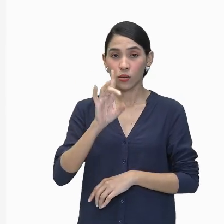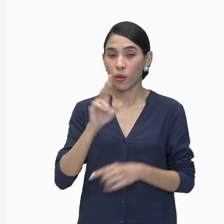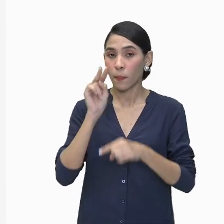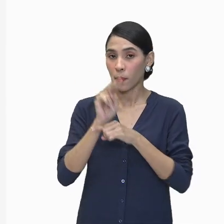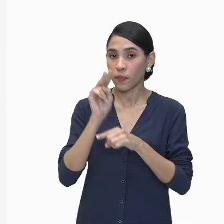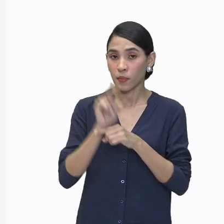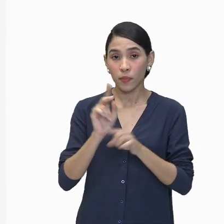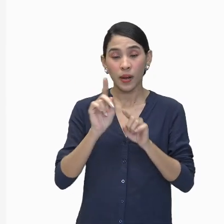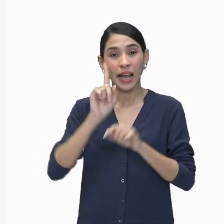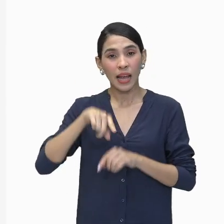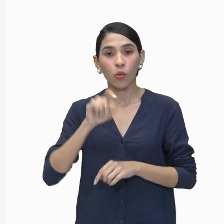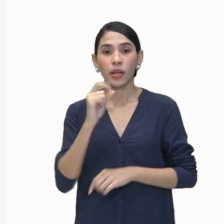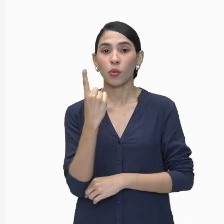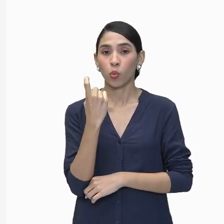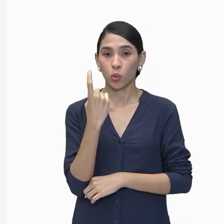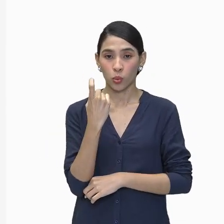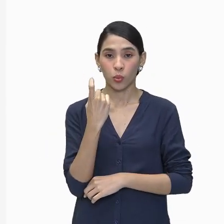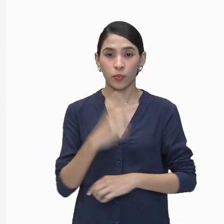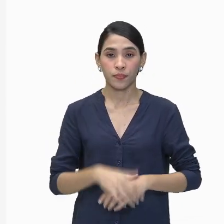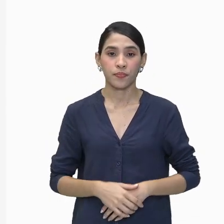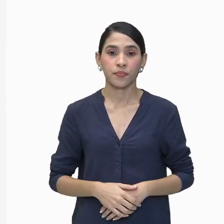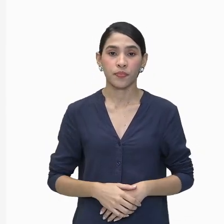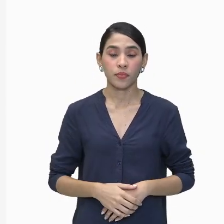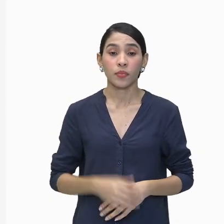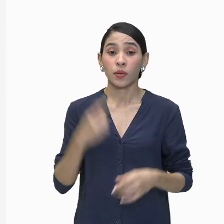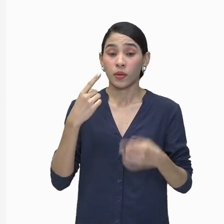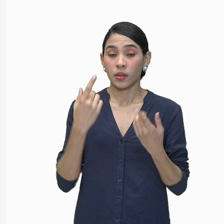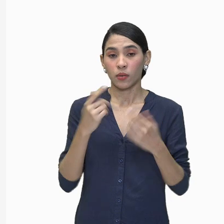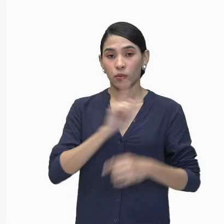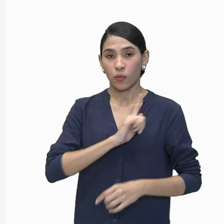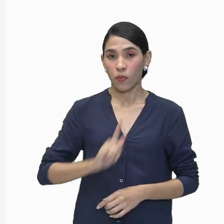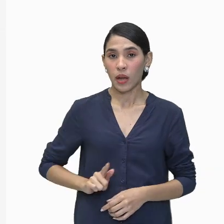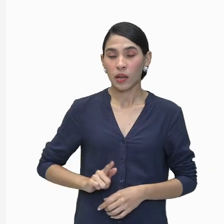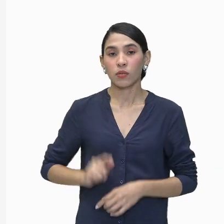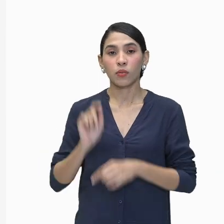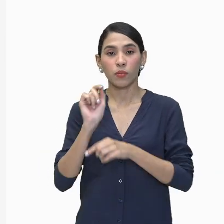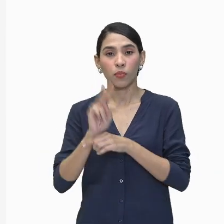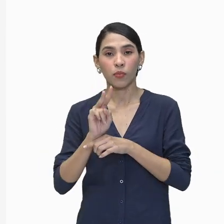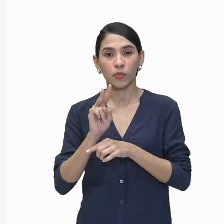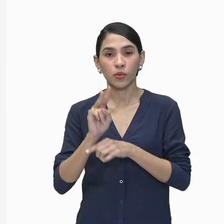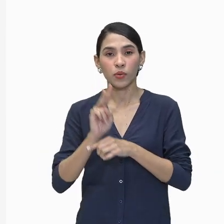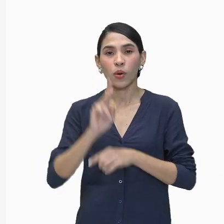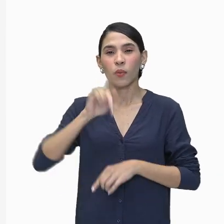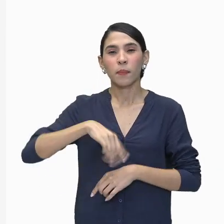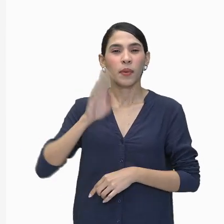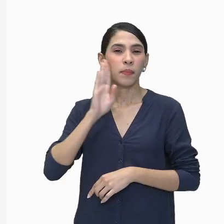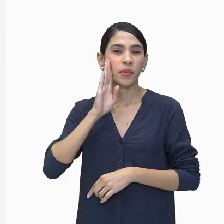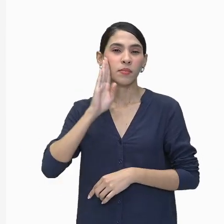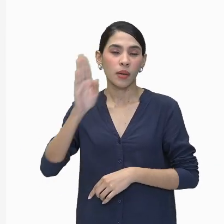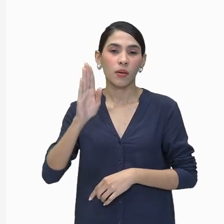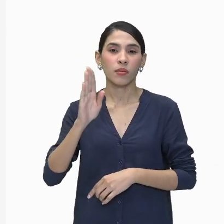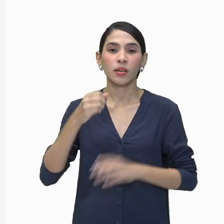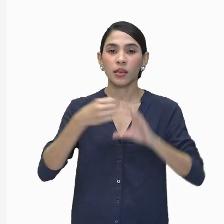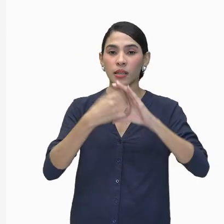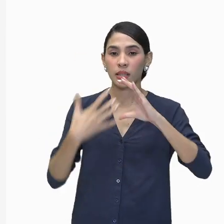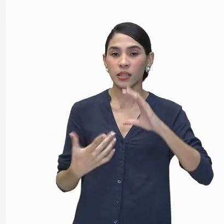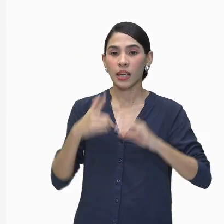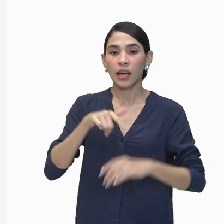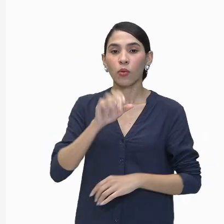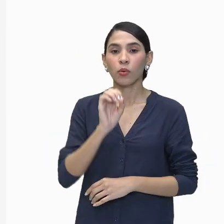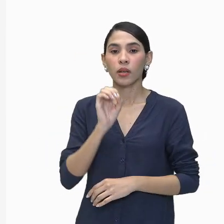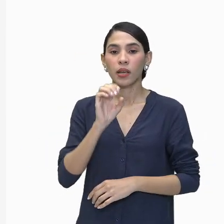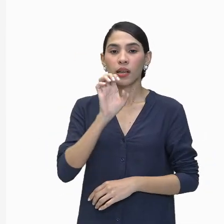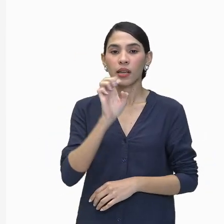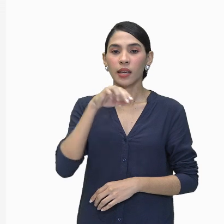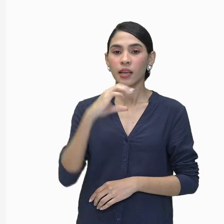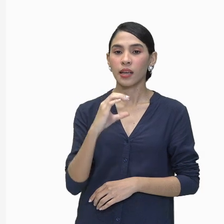é autoritário. E nesse período de governo provisório, uma das principais características vai ser o chamado encilhamento, que vamos